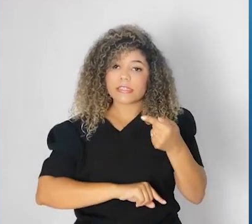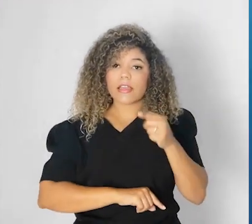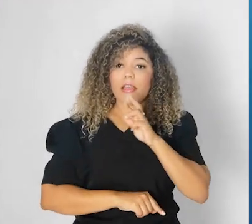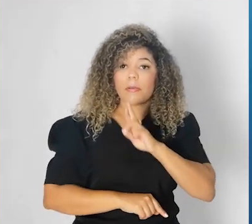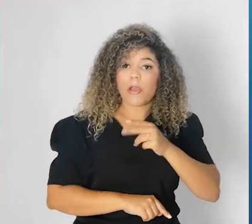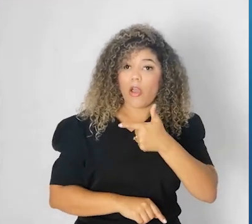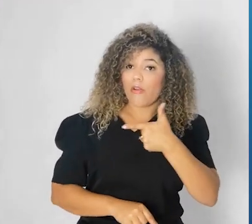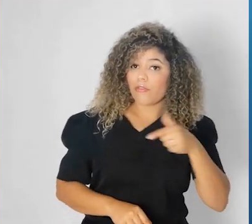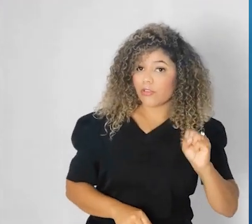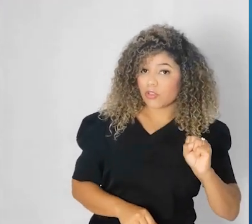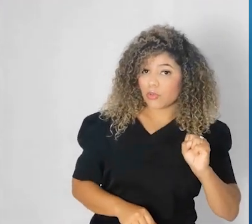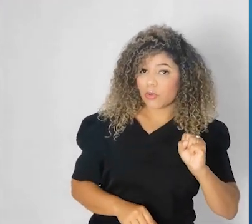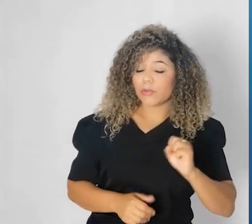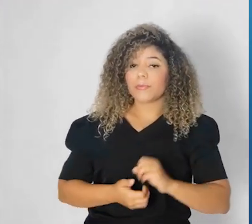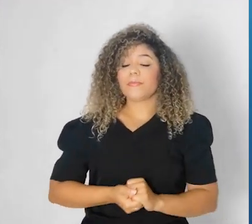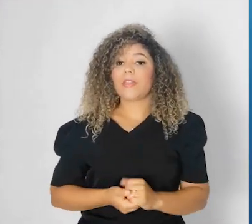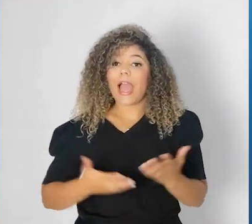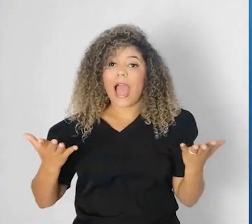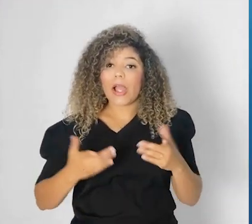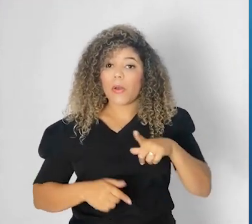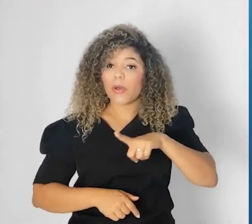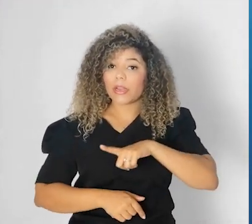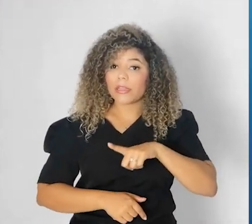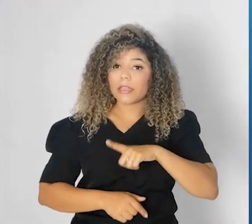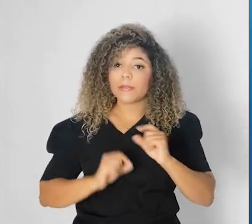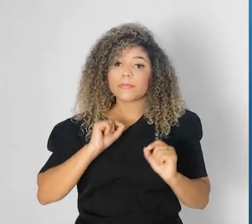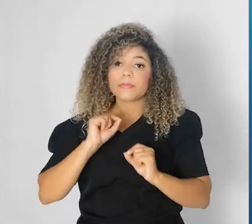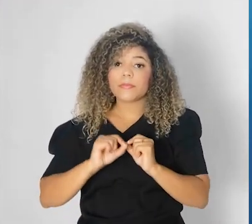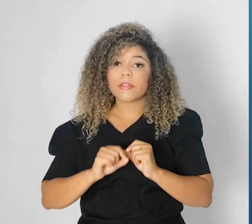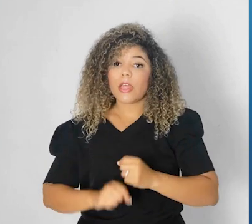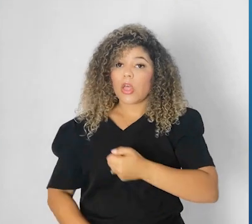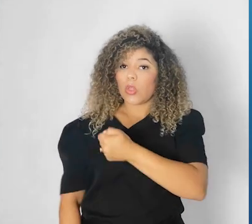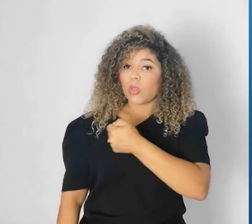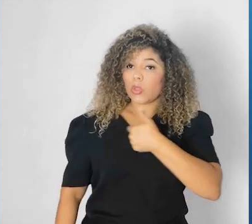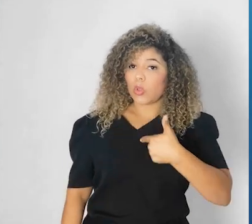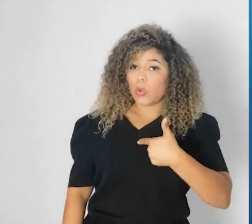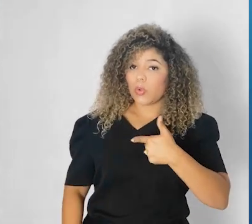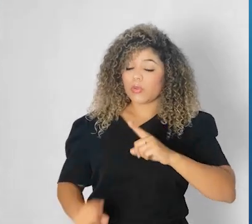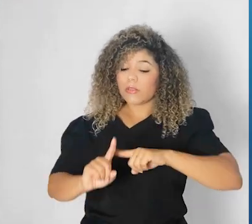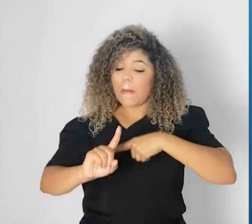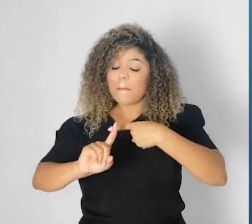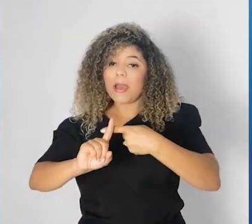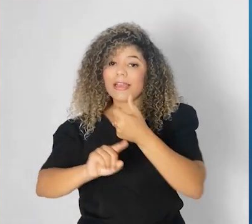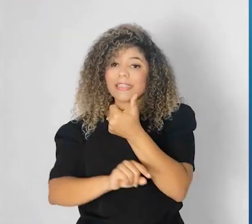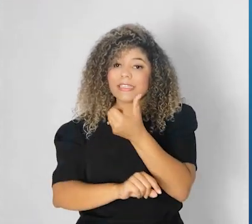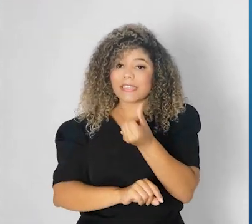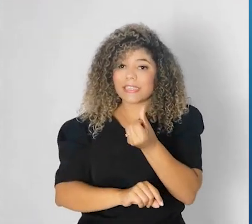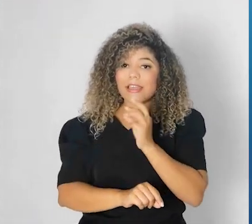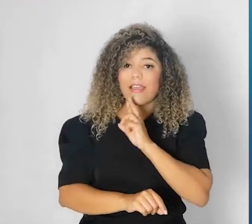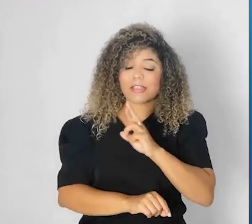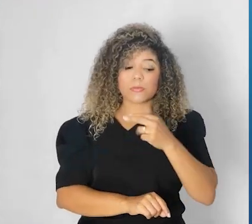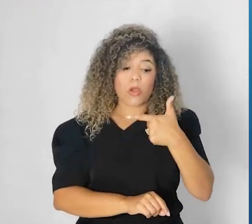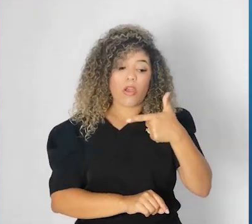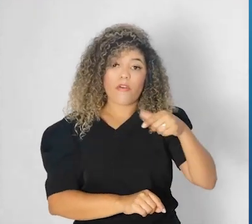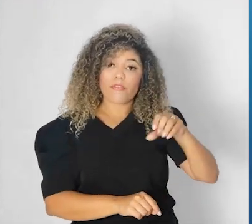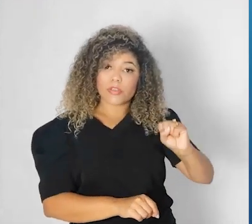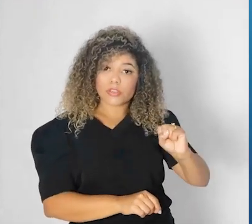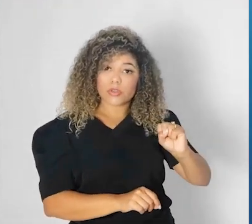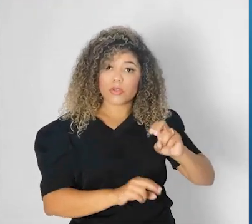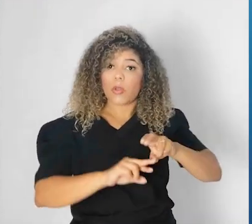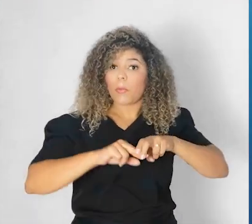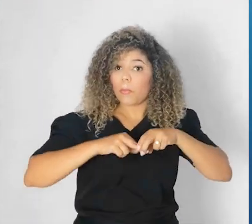28. Temos aqui 12 mais 16, 28.